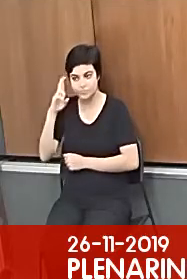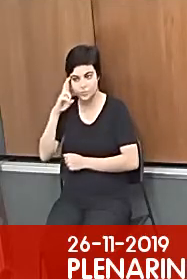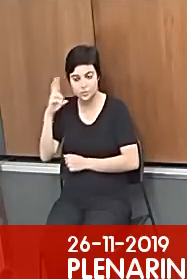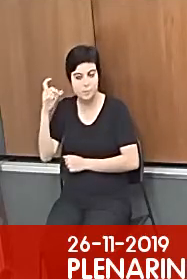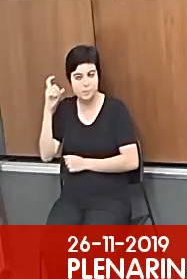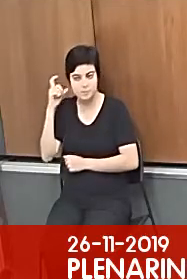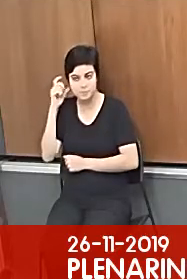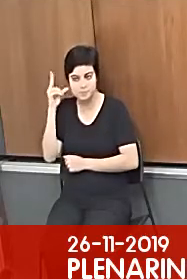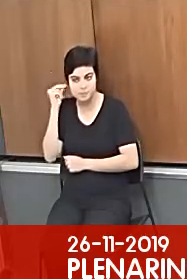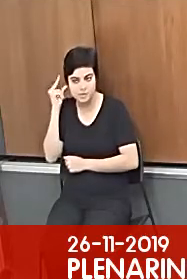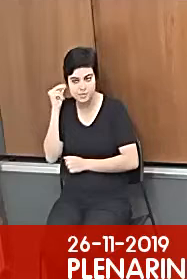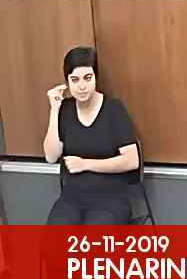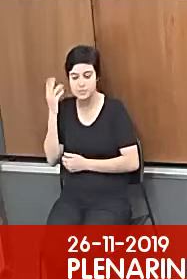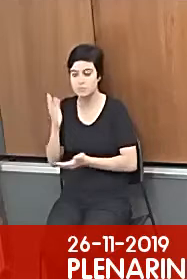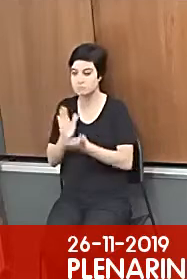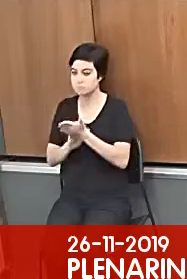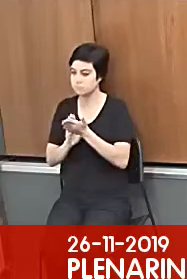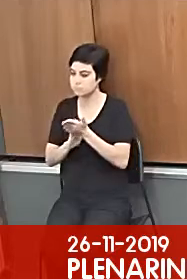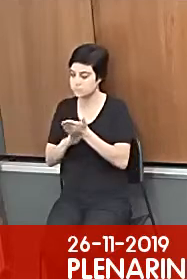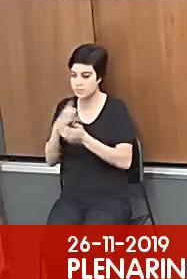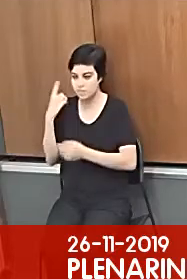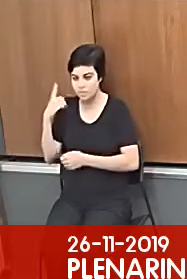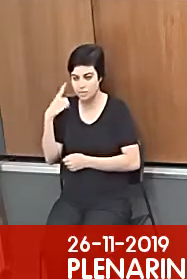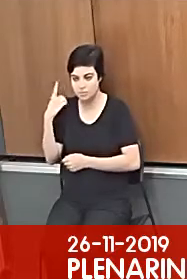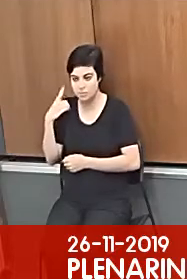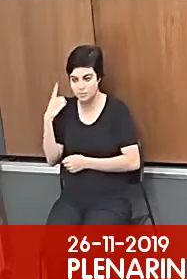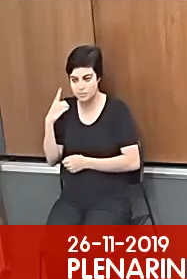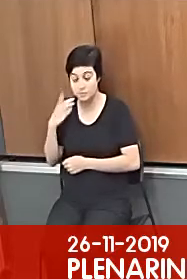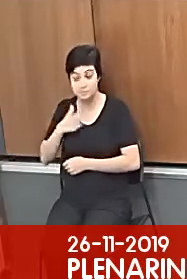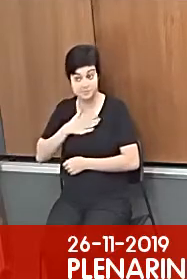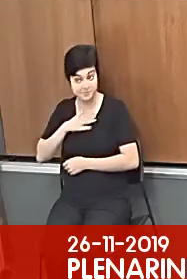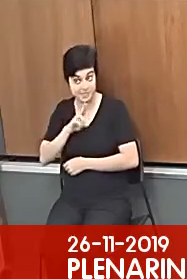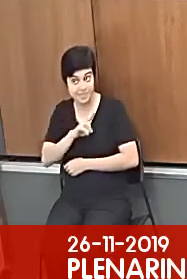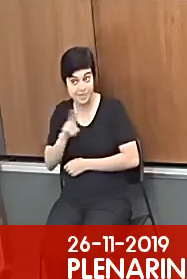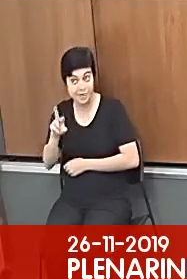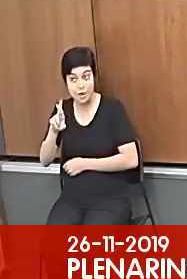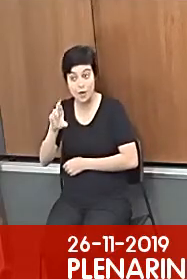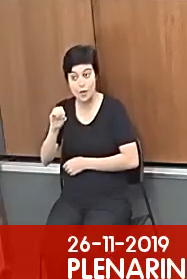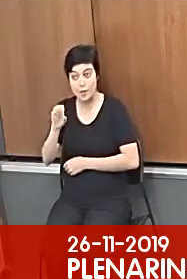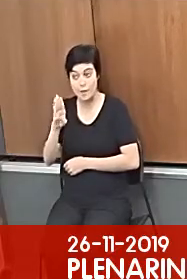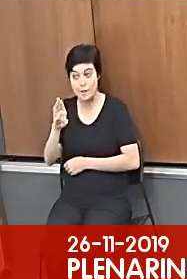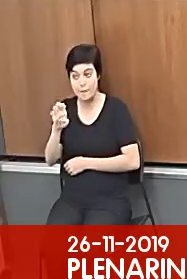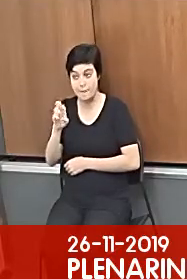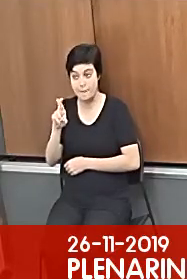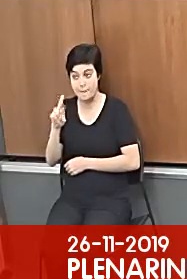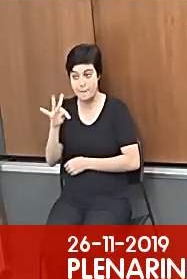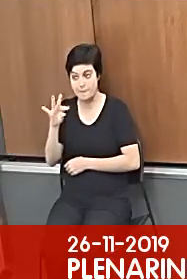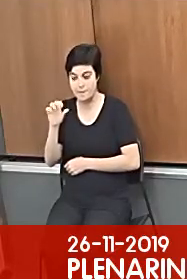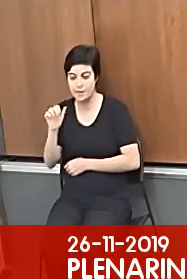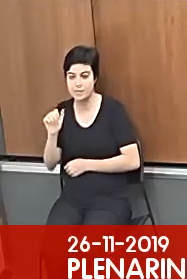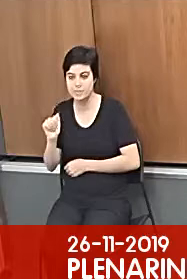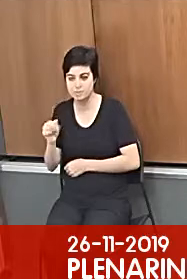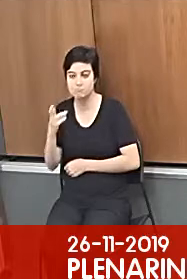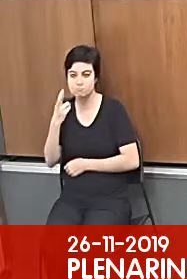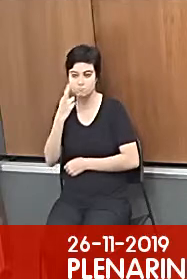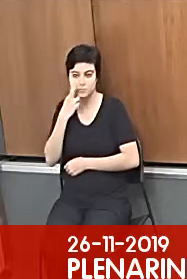com toda a comissão. Parabéns, deputado. Meu nome é Roberta de Macedo Gomes